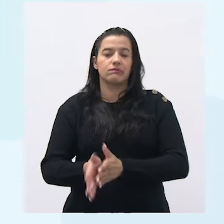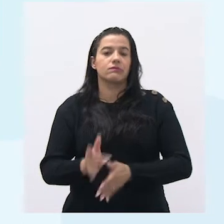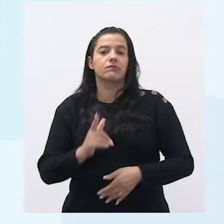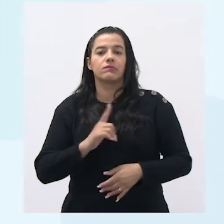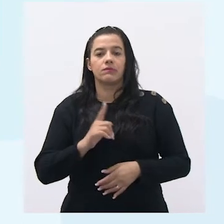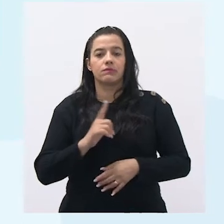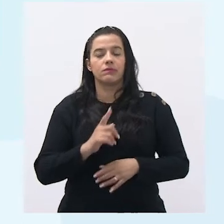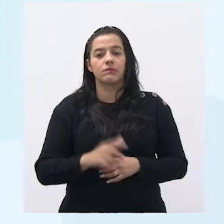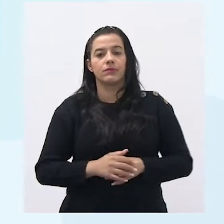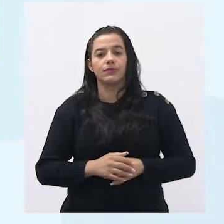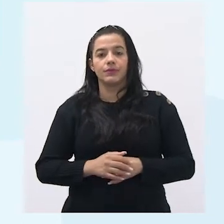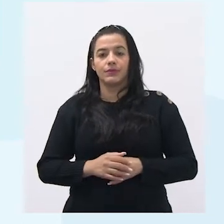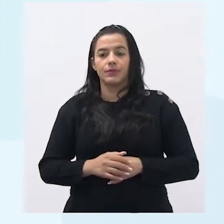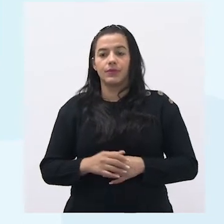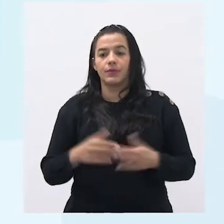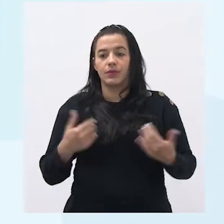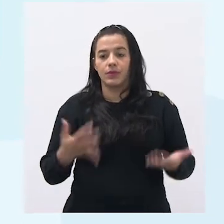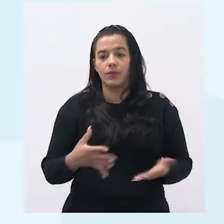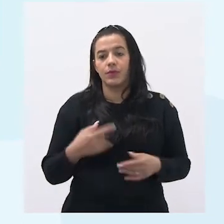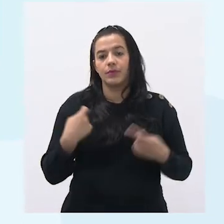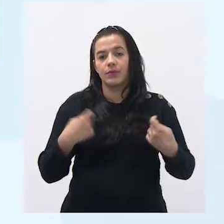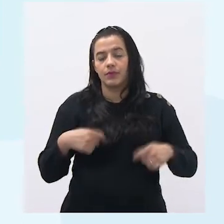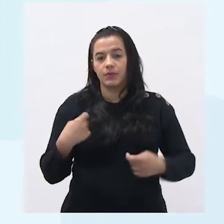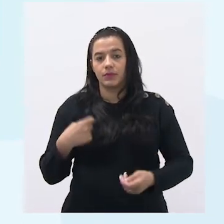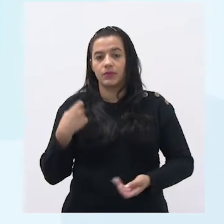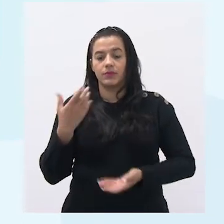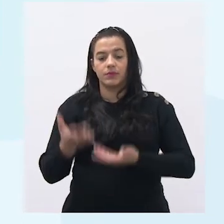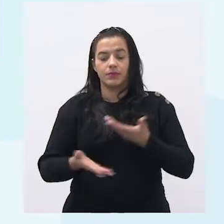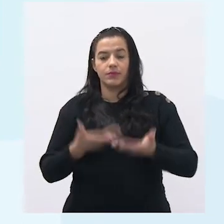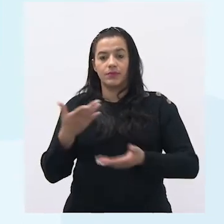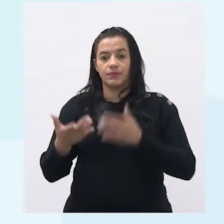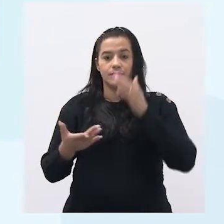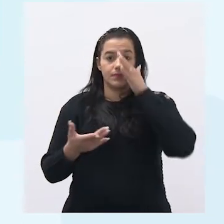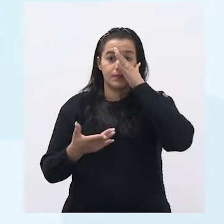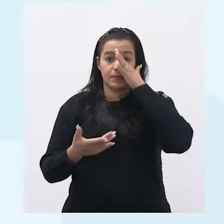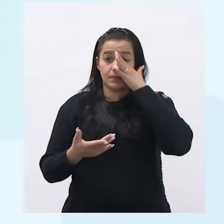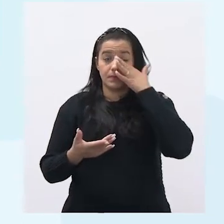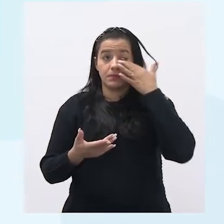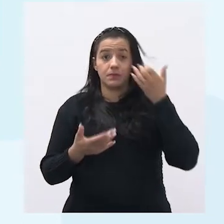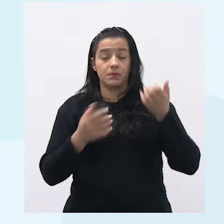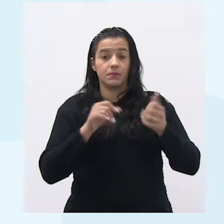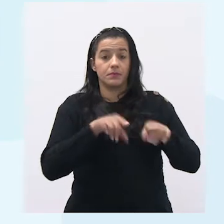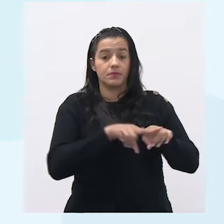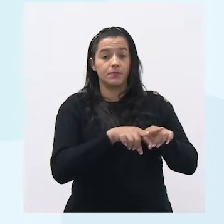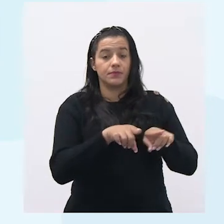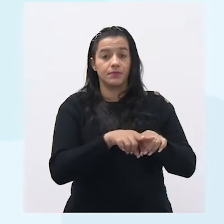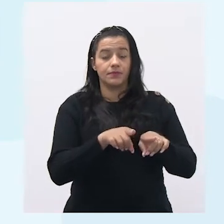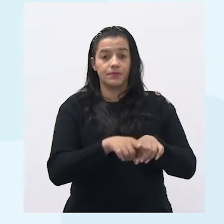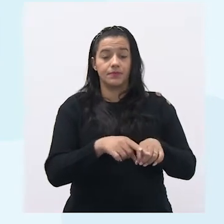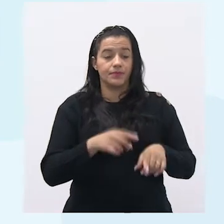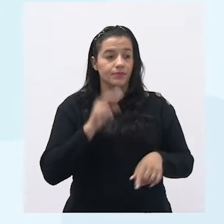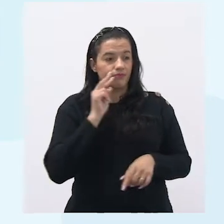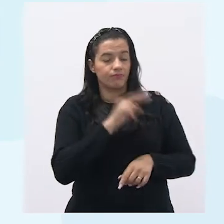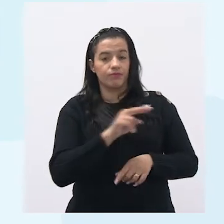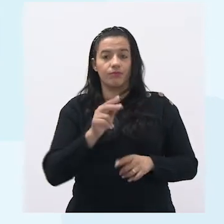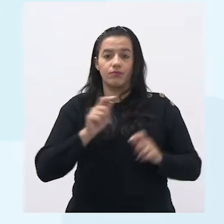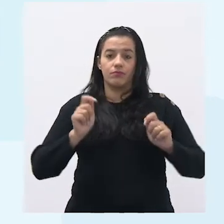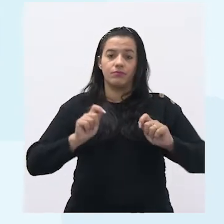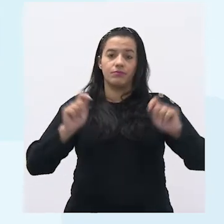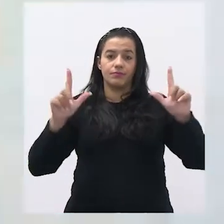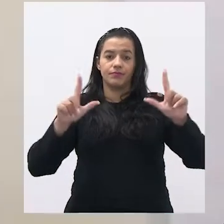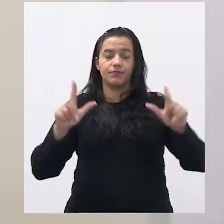casos de discriminação devem ser tratados, envolvidos especificamente com um olhar muito atento,